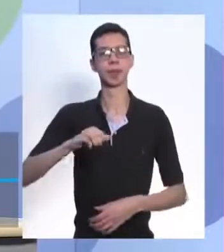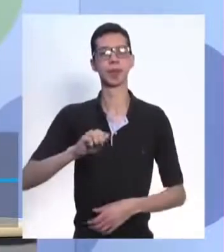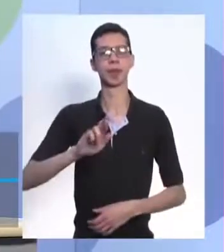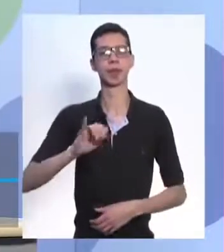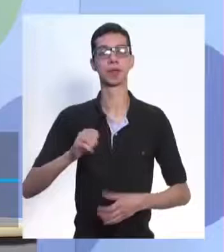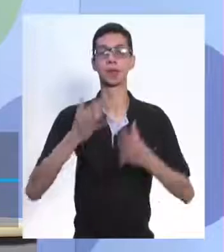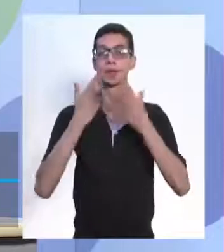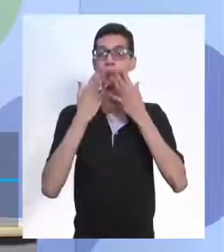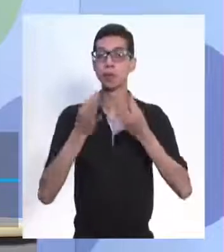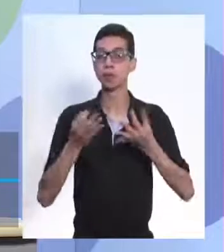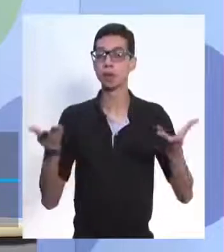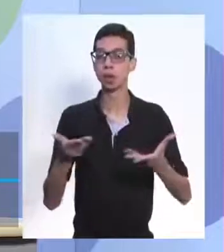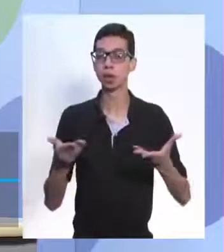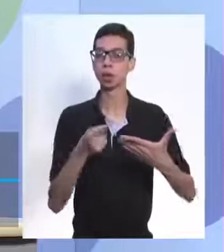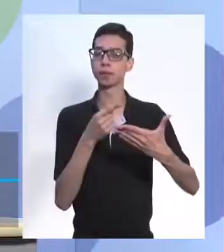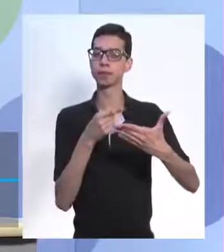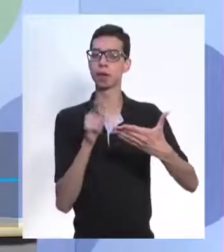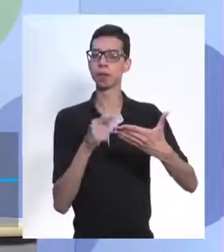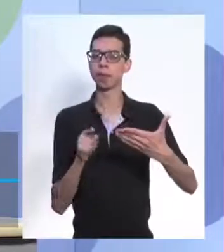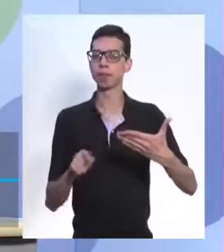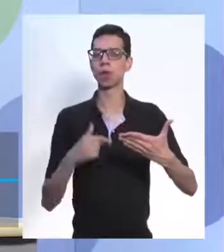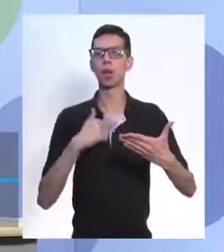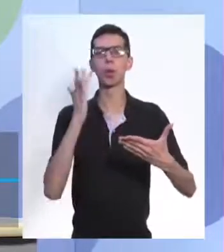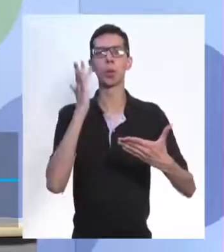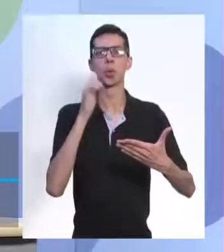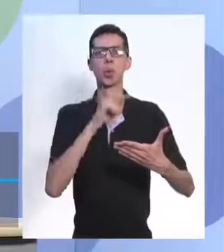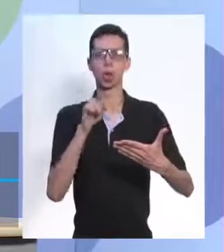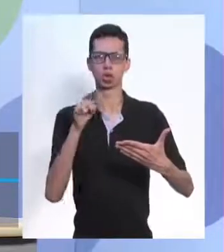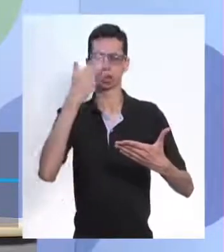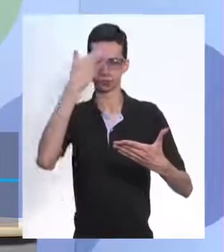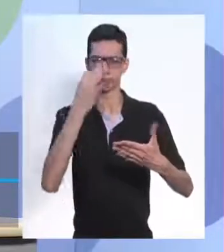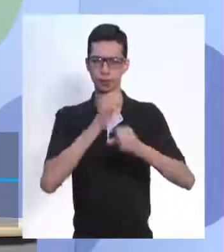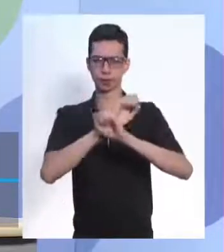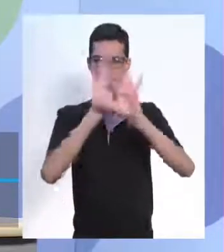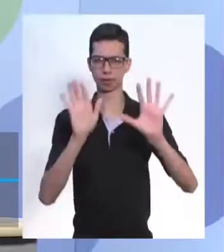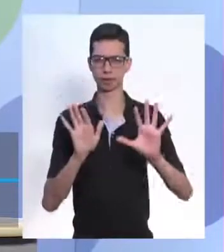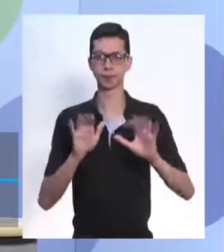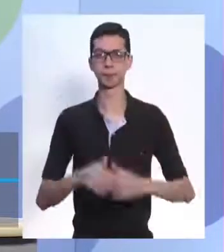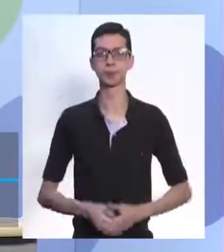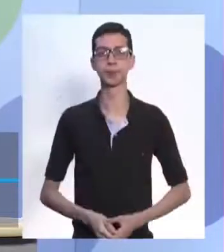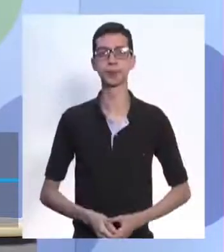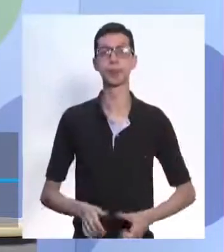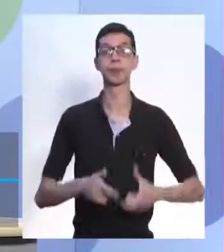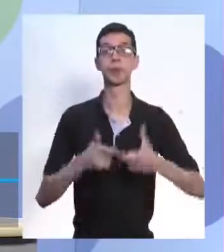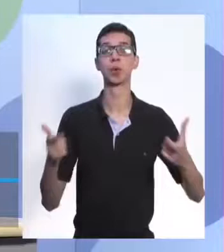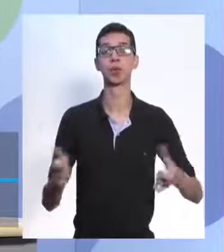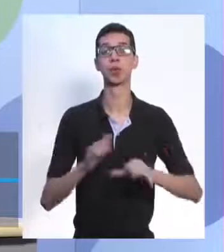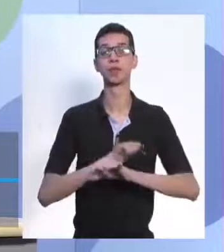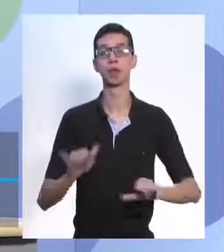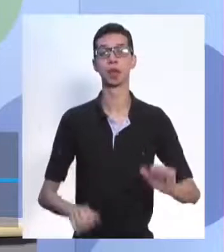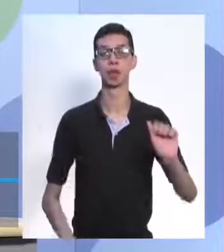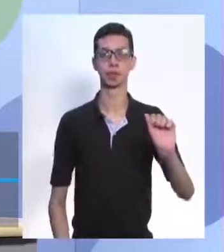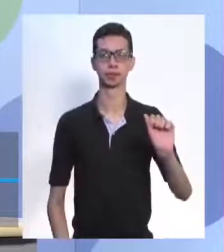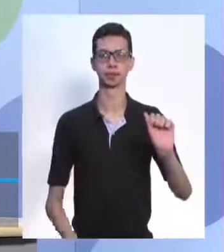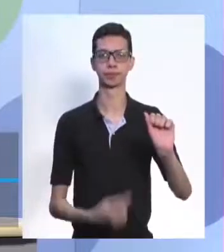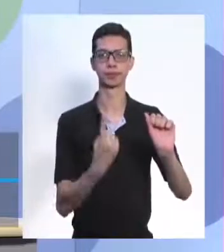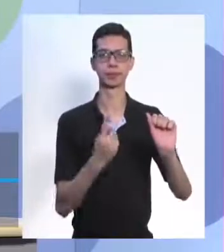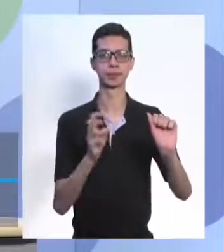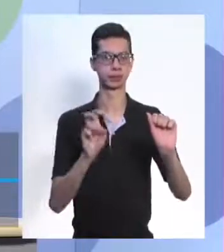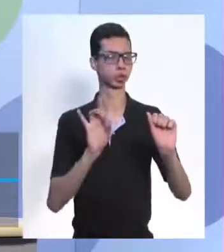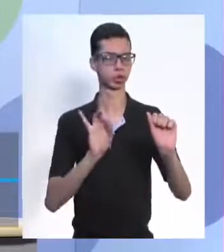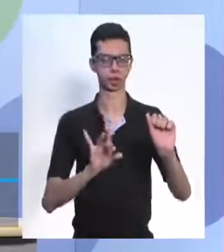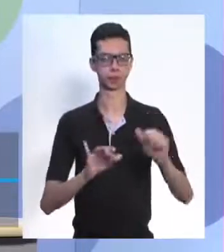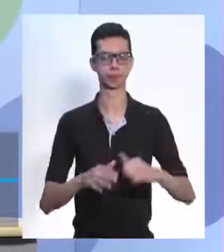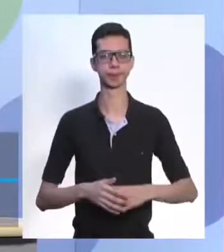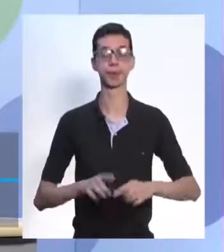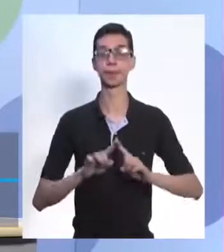acho que vai esclarecer. A maioria colocou só a letra A, colocou 15. Mas a gente tem